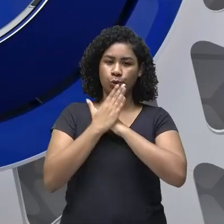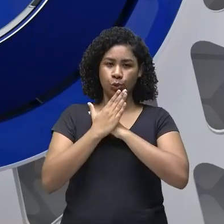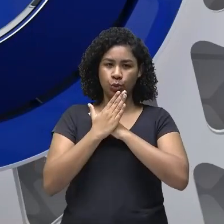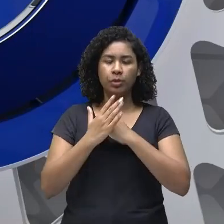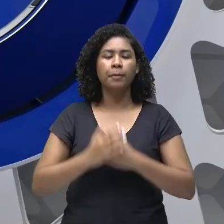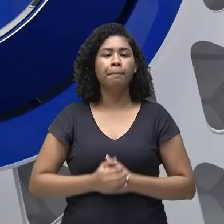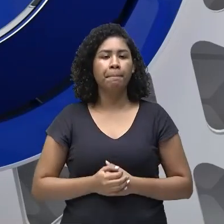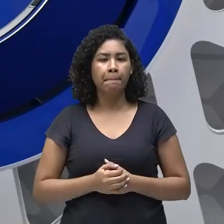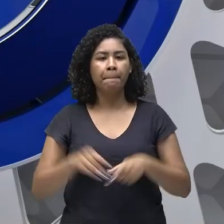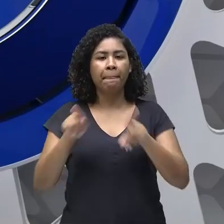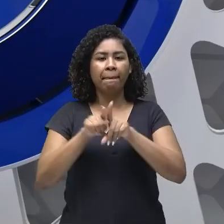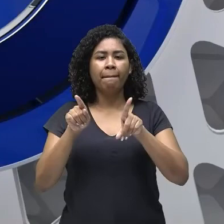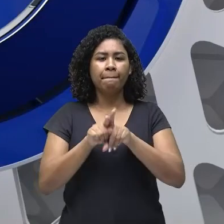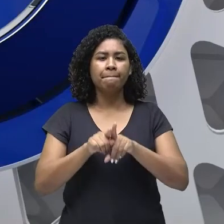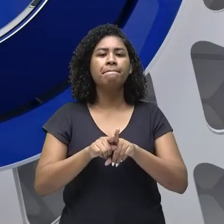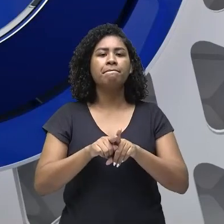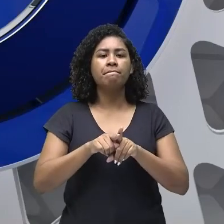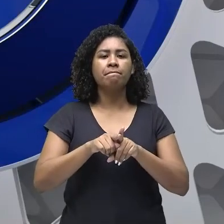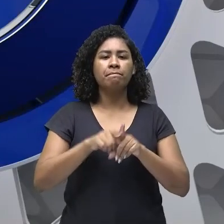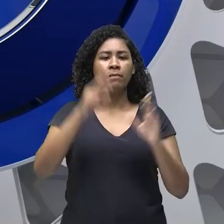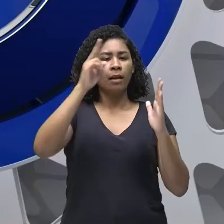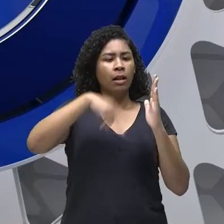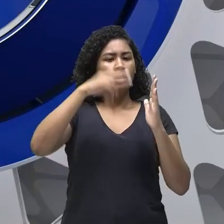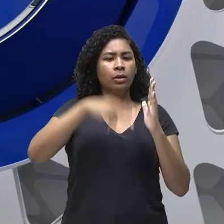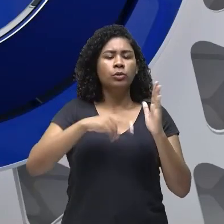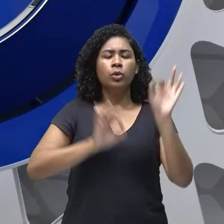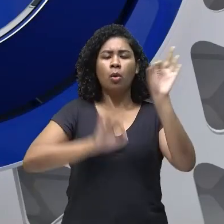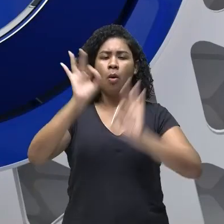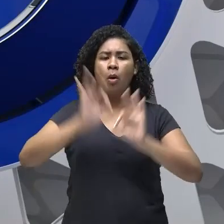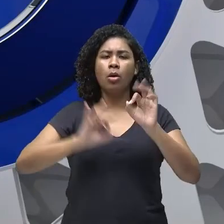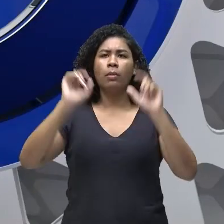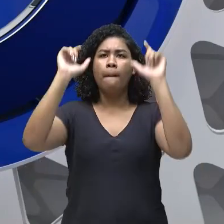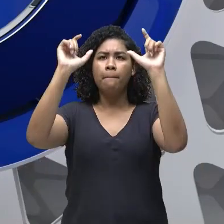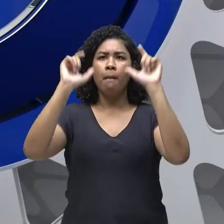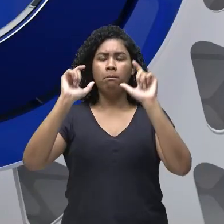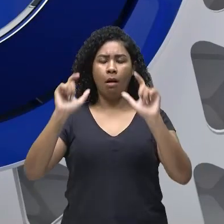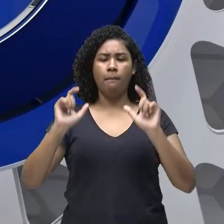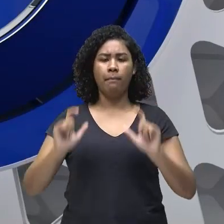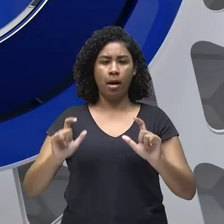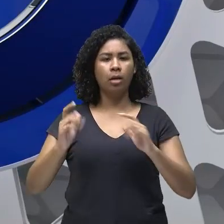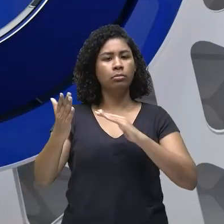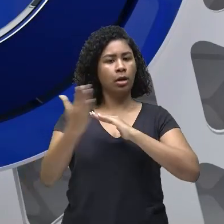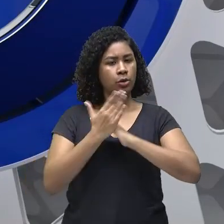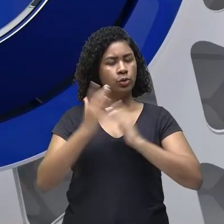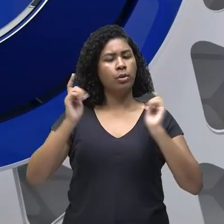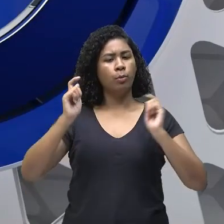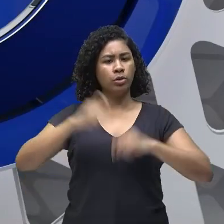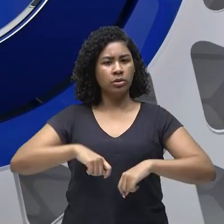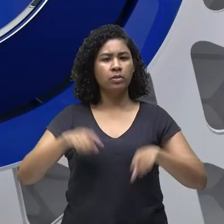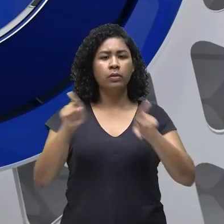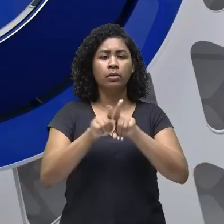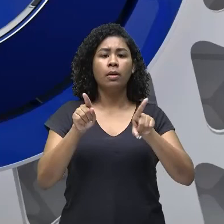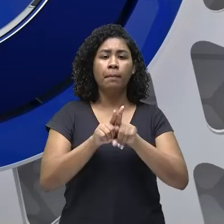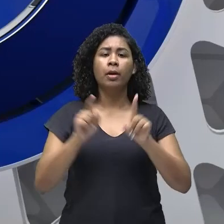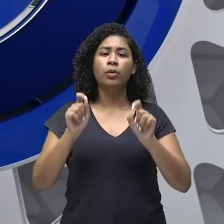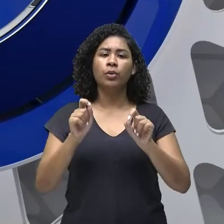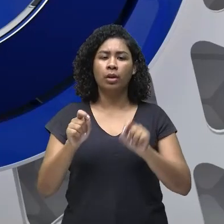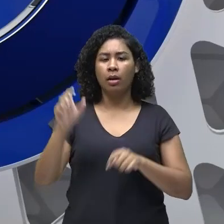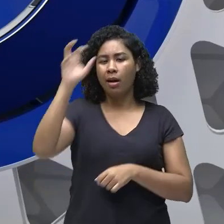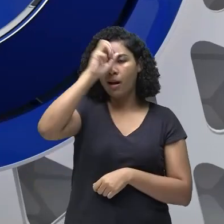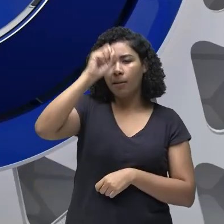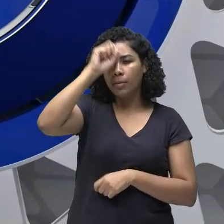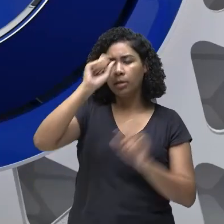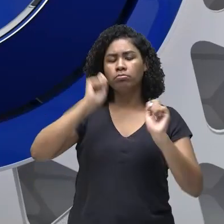leitura. Dividir aí as leituras em partes e também aplicar aquilo que eu